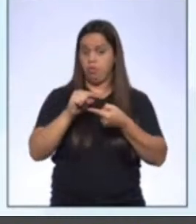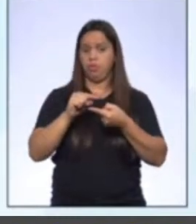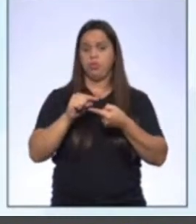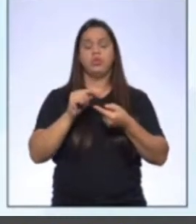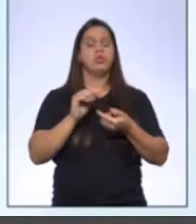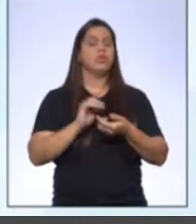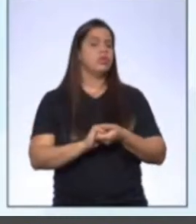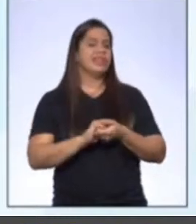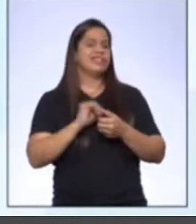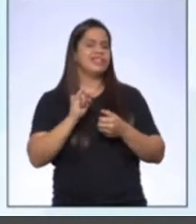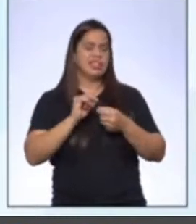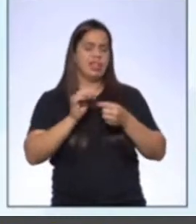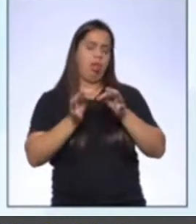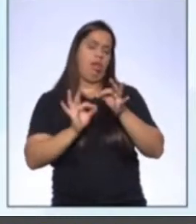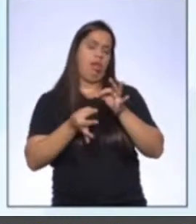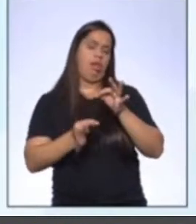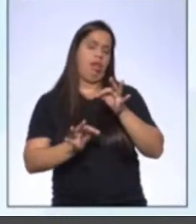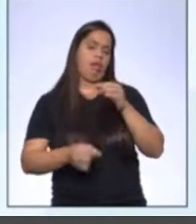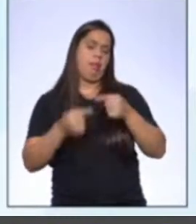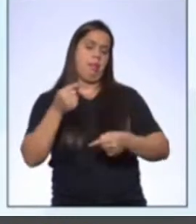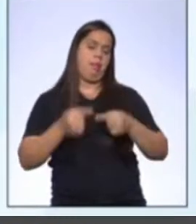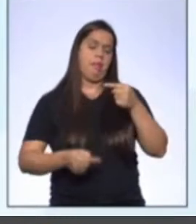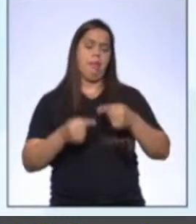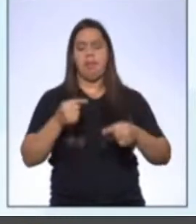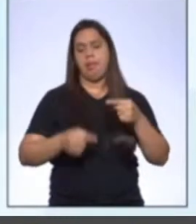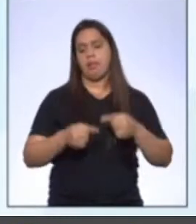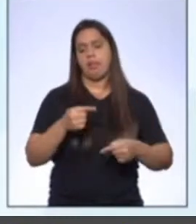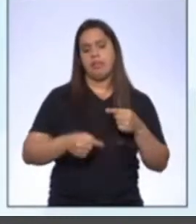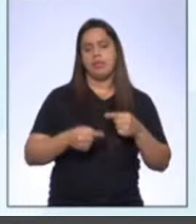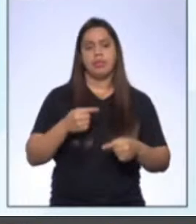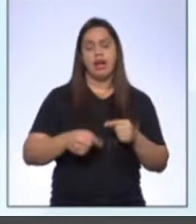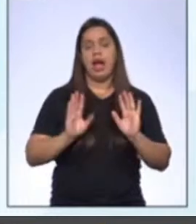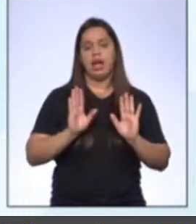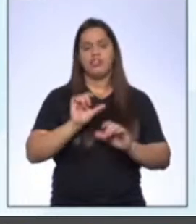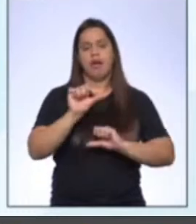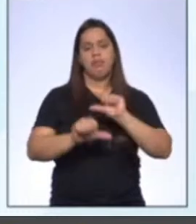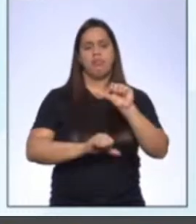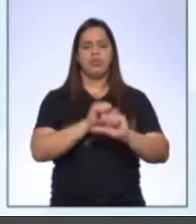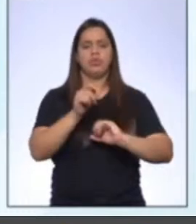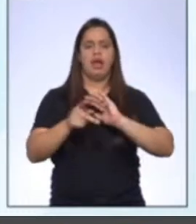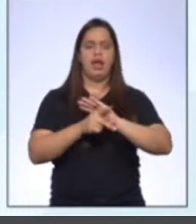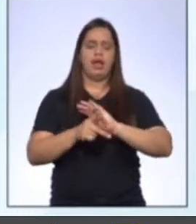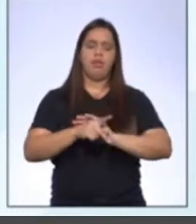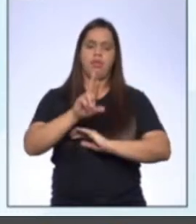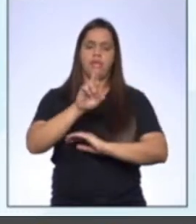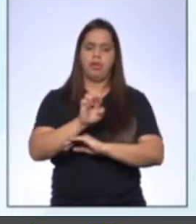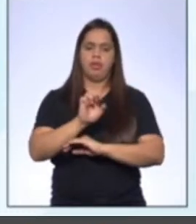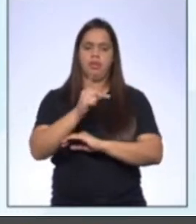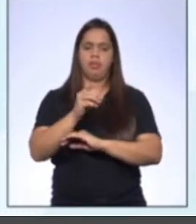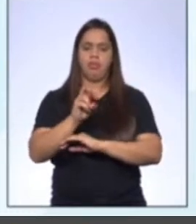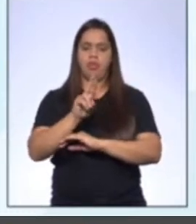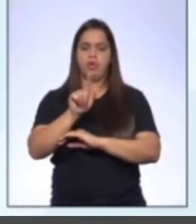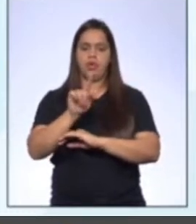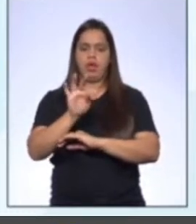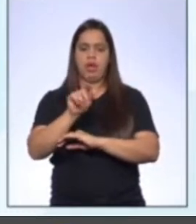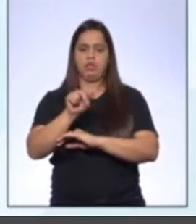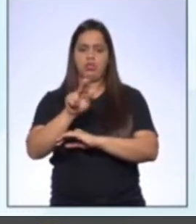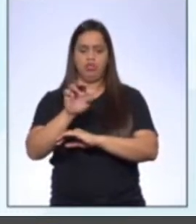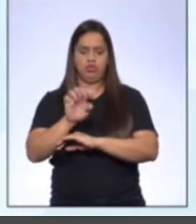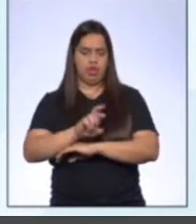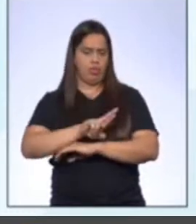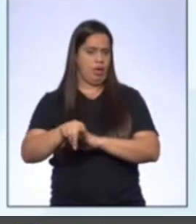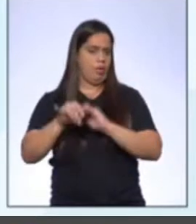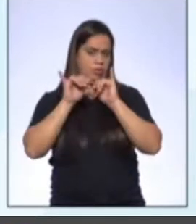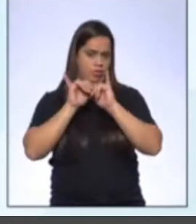se estende demais e começa a discutir demais, vira uma reportagem, deixa de ser notícia. Essas poucas